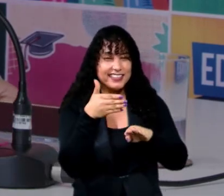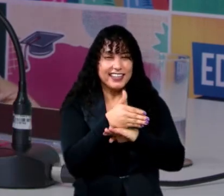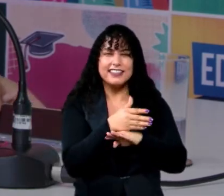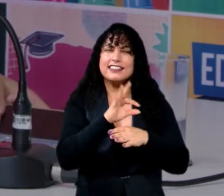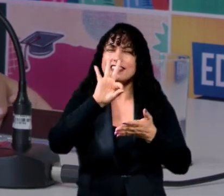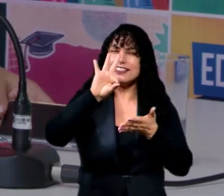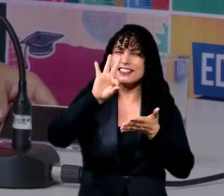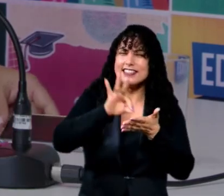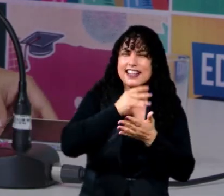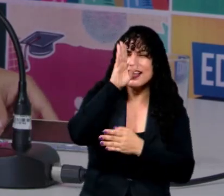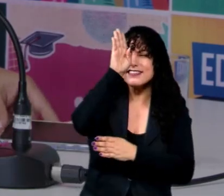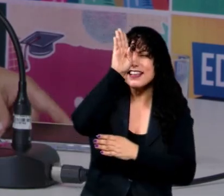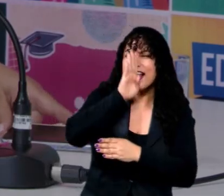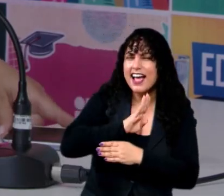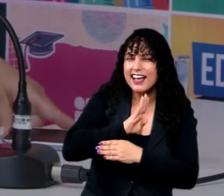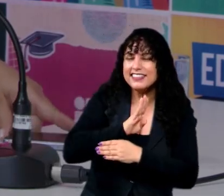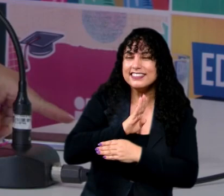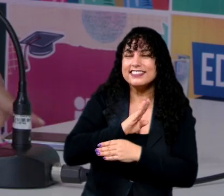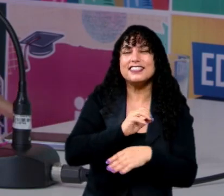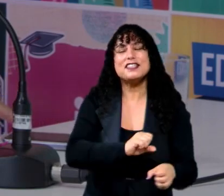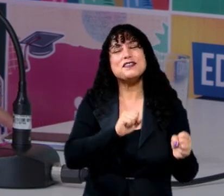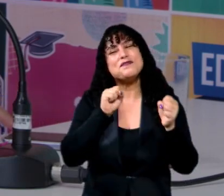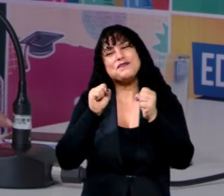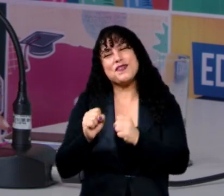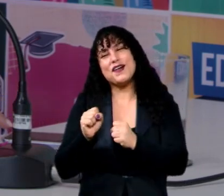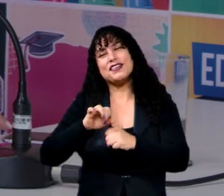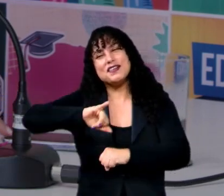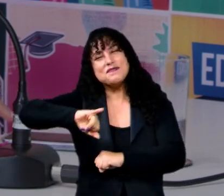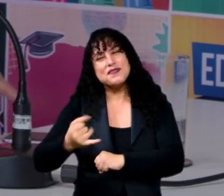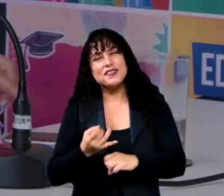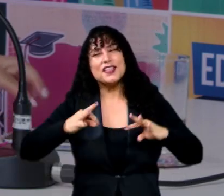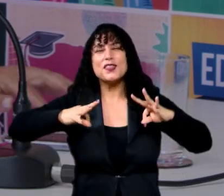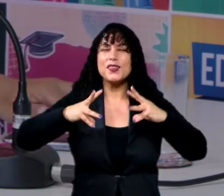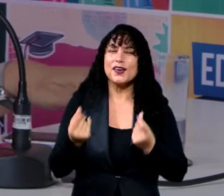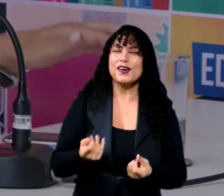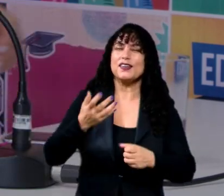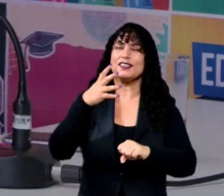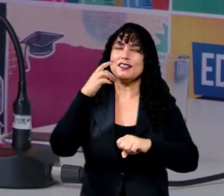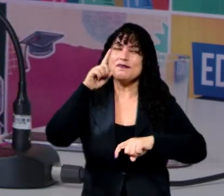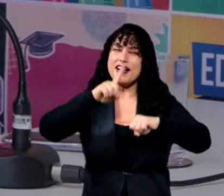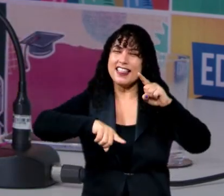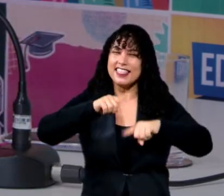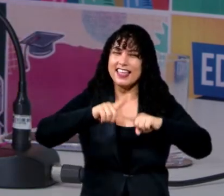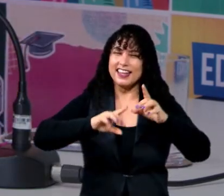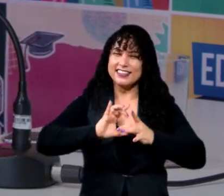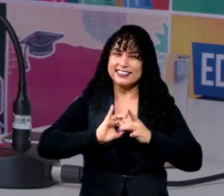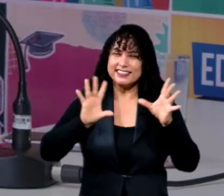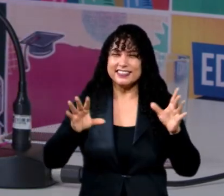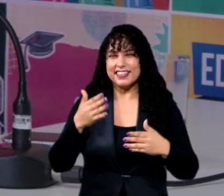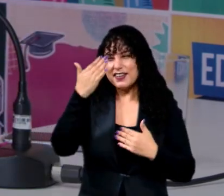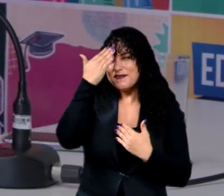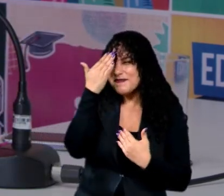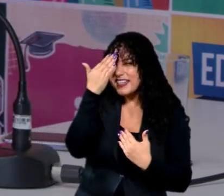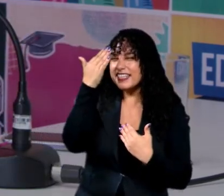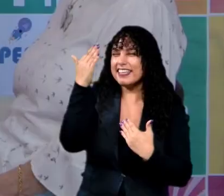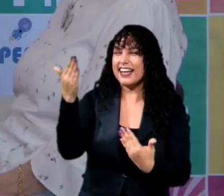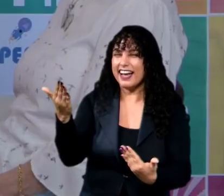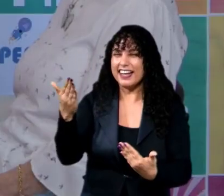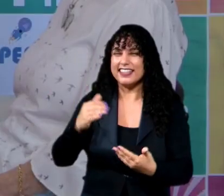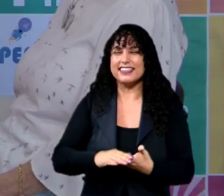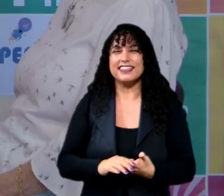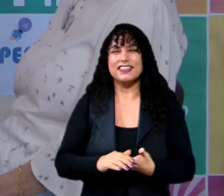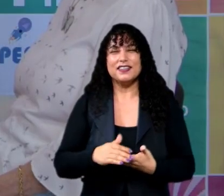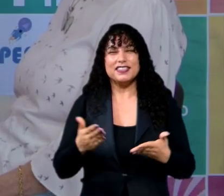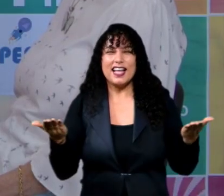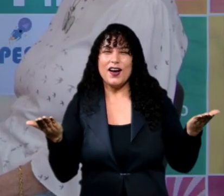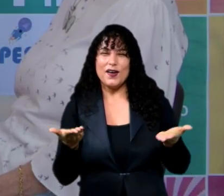sua inscrição gratuita e pode usufruir de todo esse material. Muito obrigada por